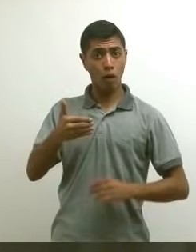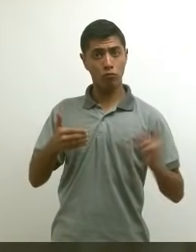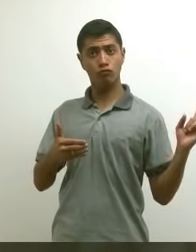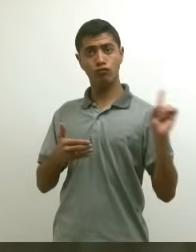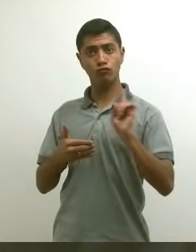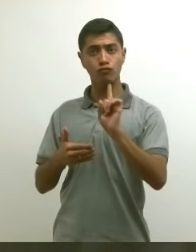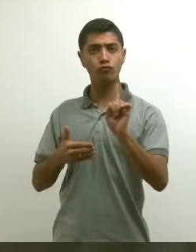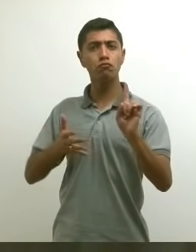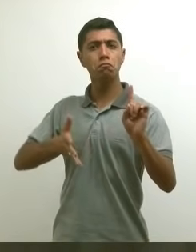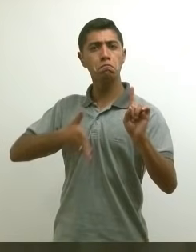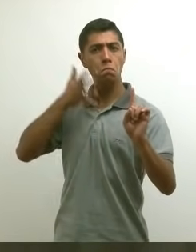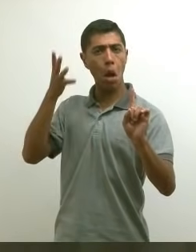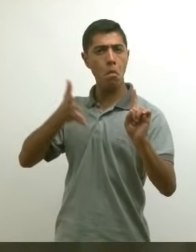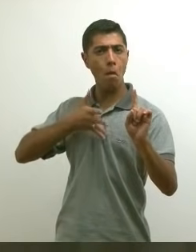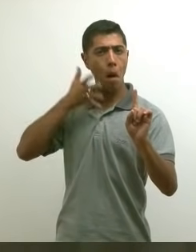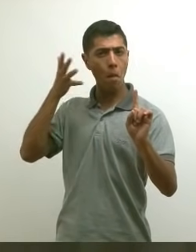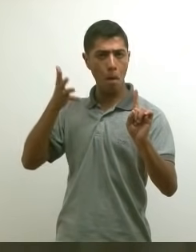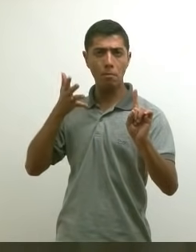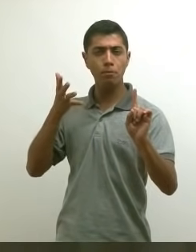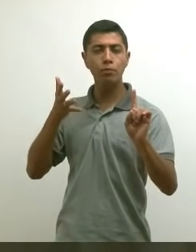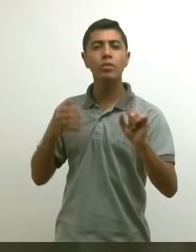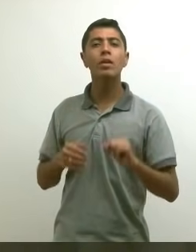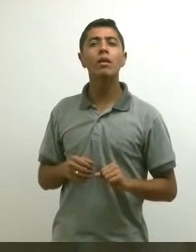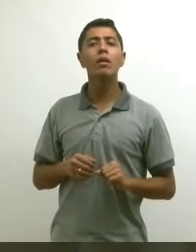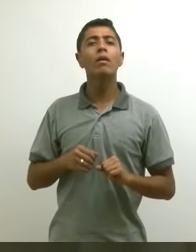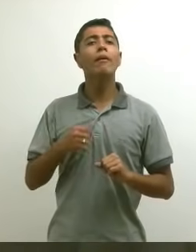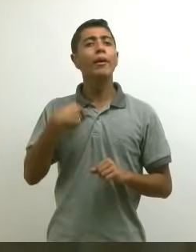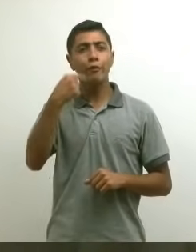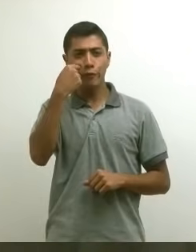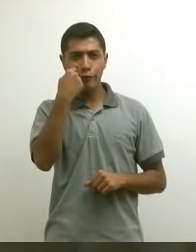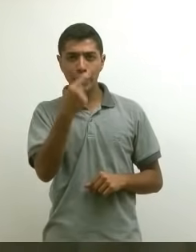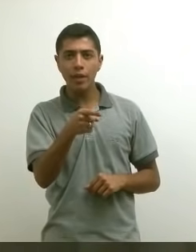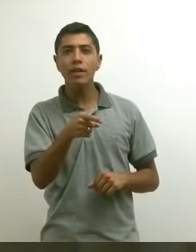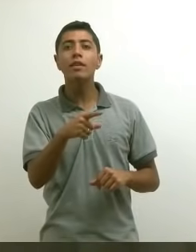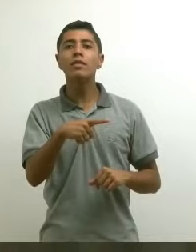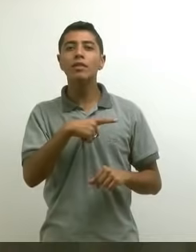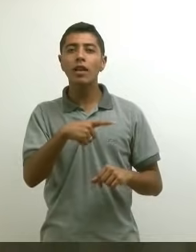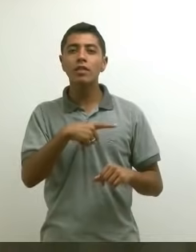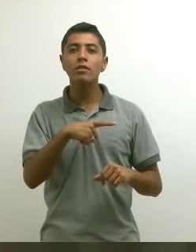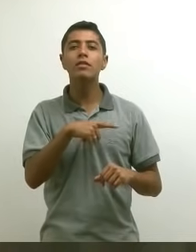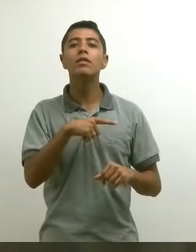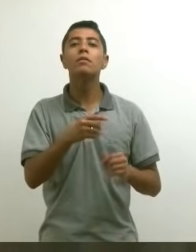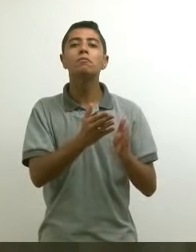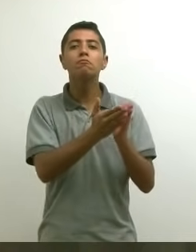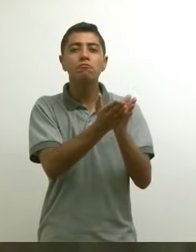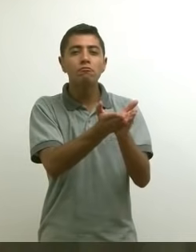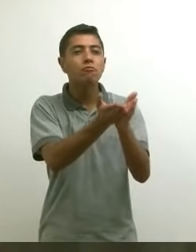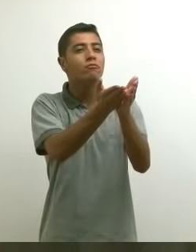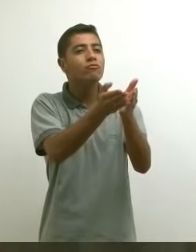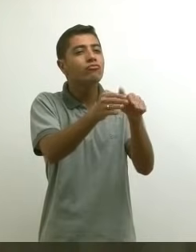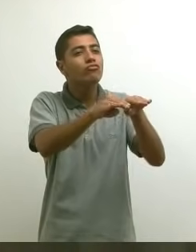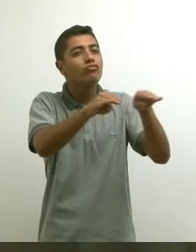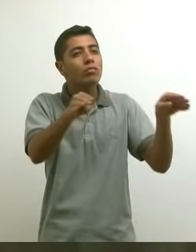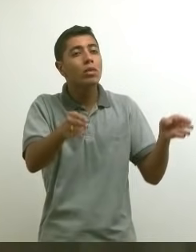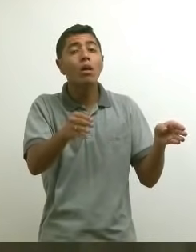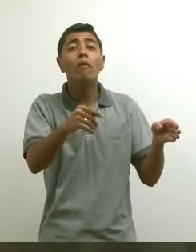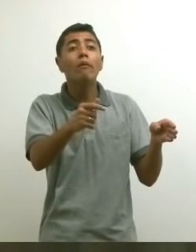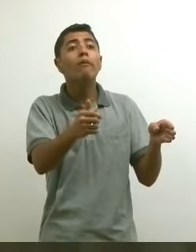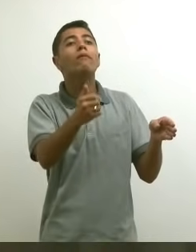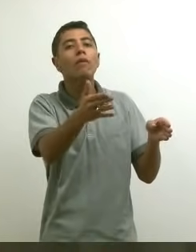um deck em frente ao mar santinho bairro santinho estava olhando o mar eu estava pensando o que eu vou